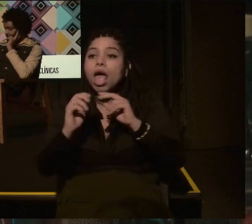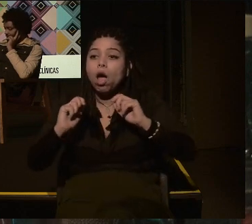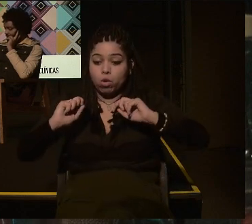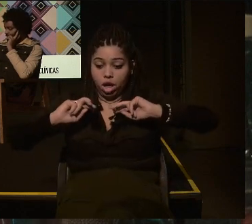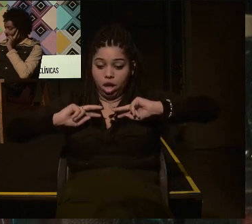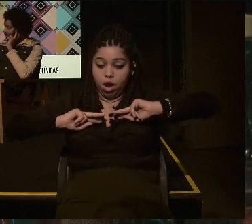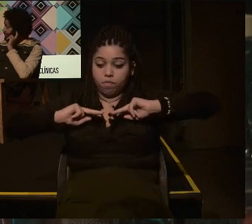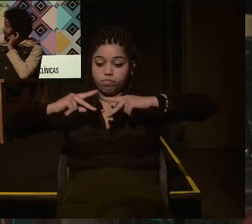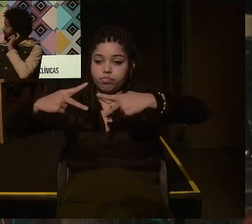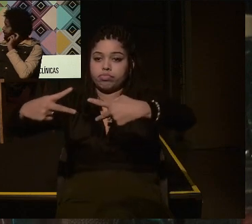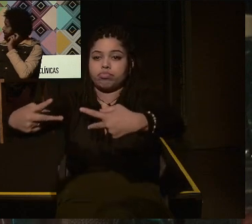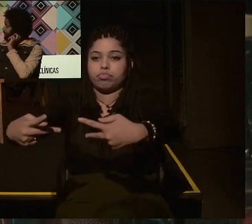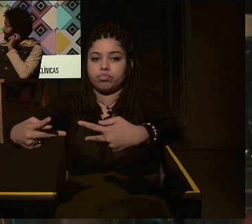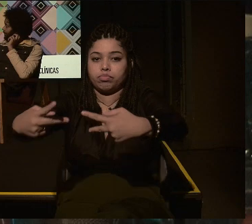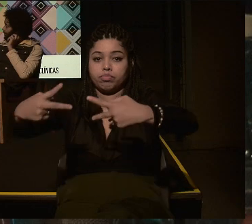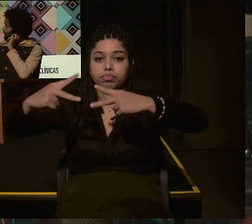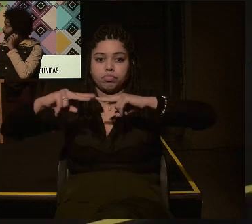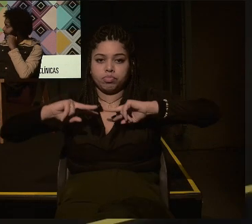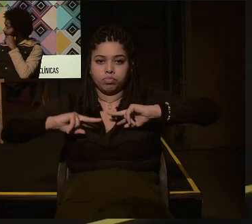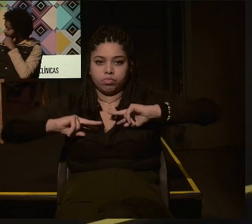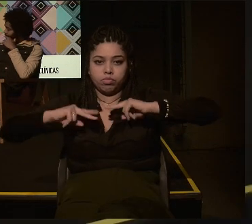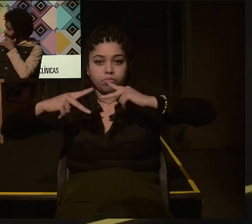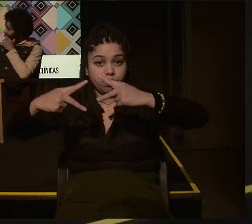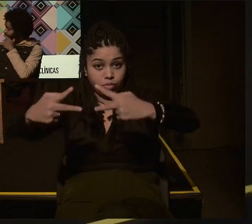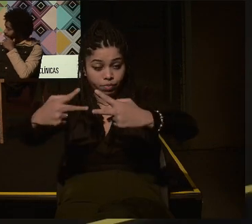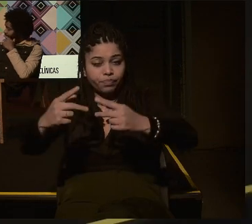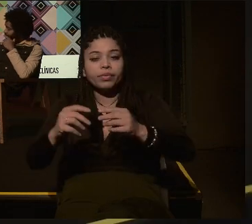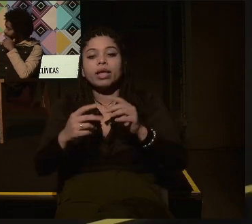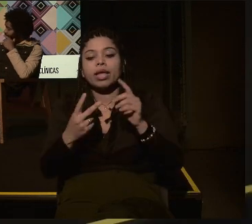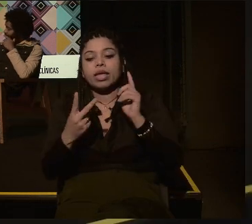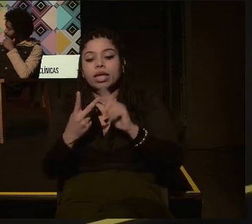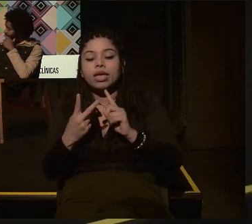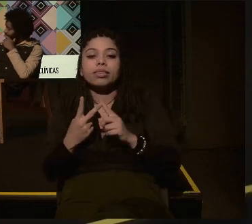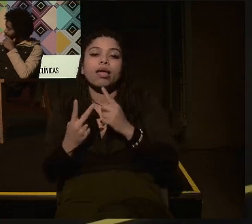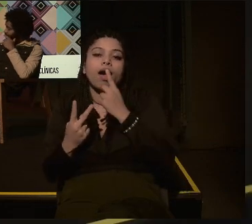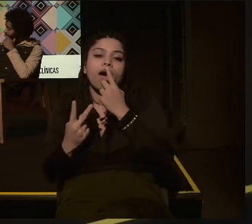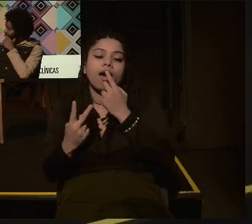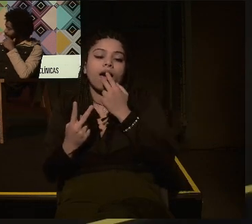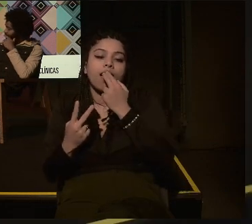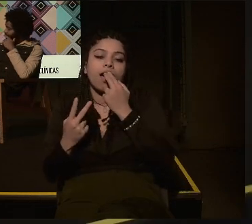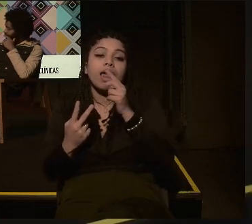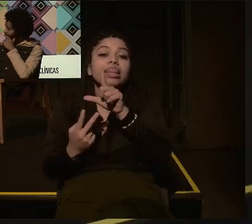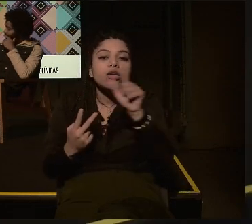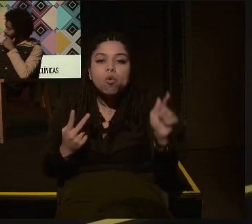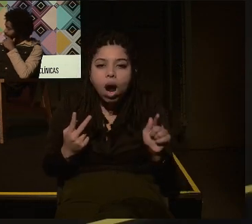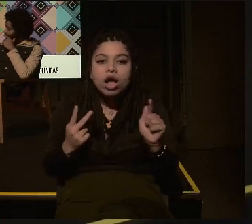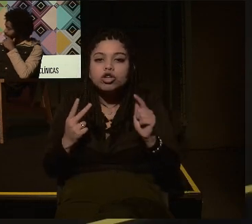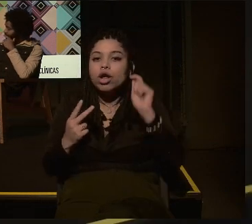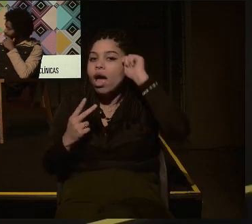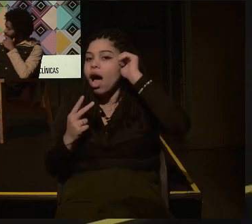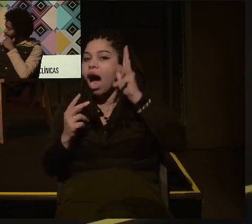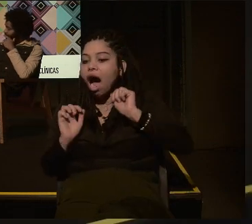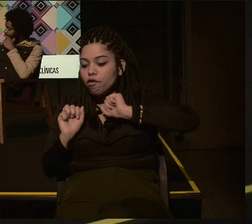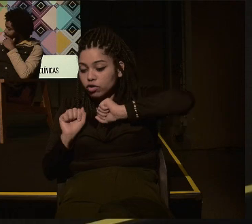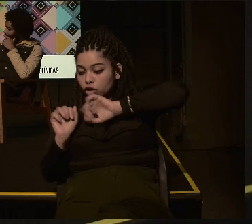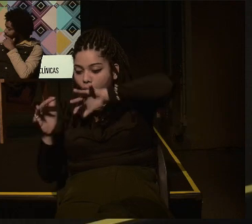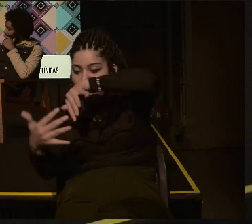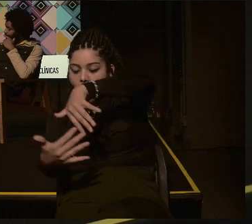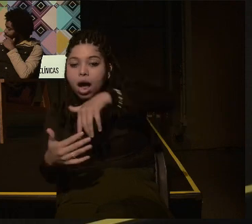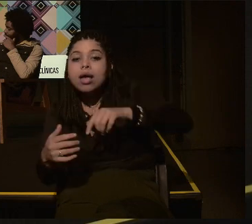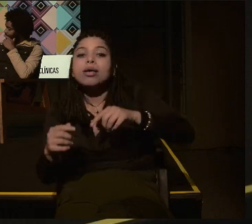em linguajar afrodiaspórico, no ori, em linguajar